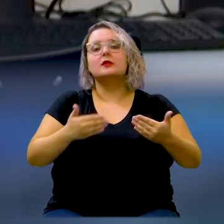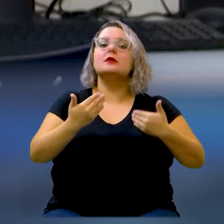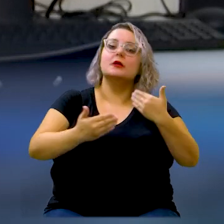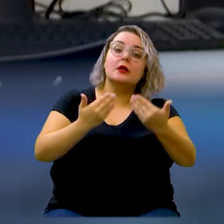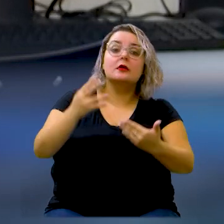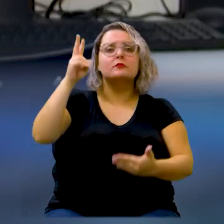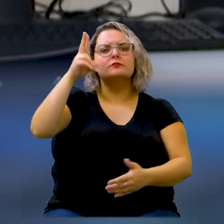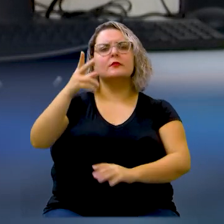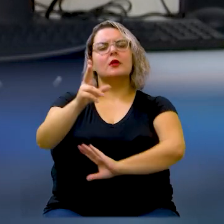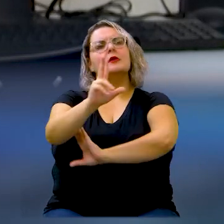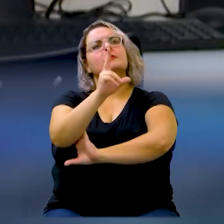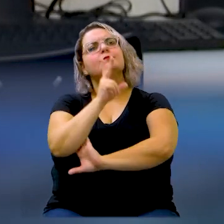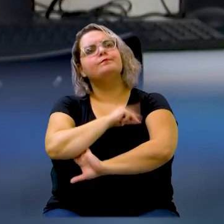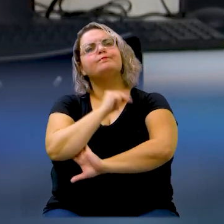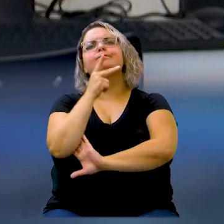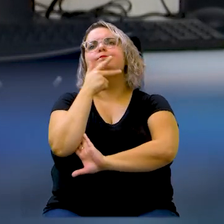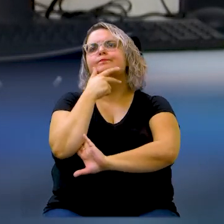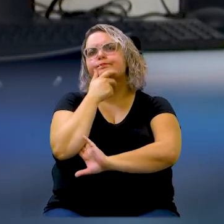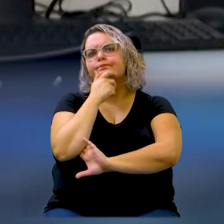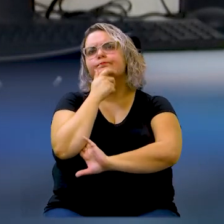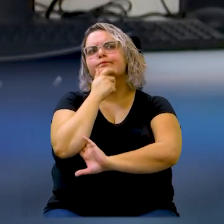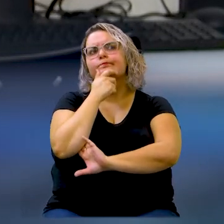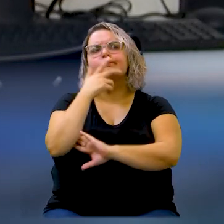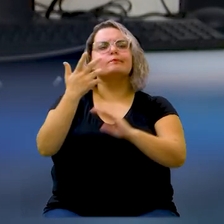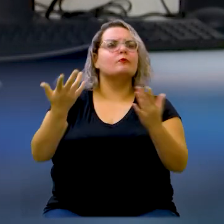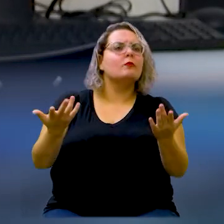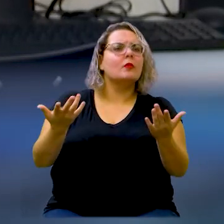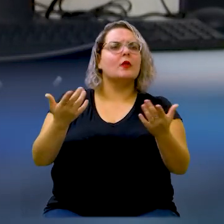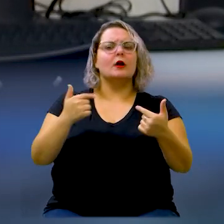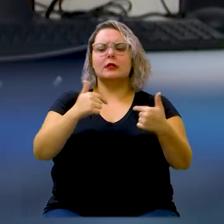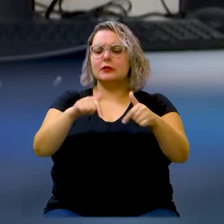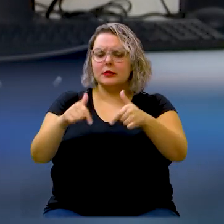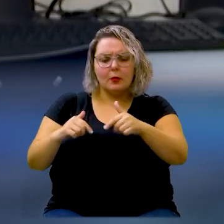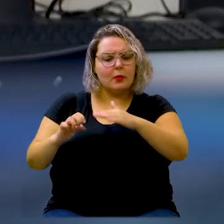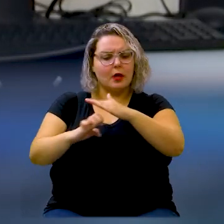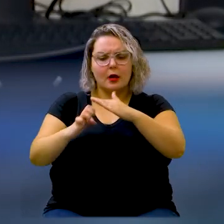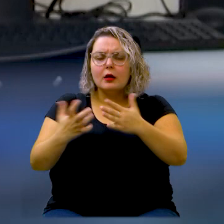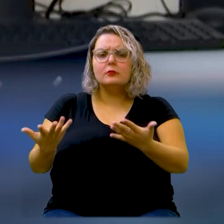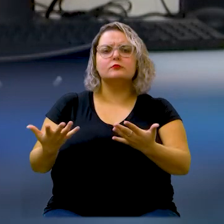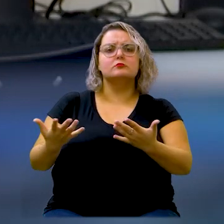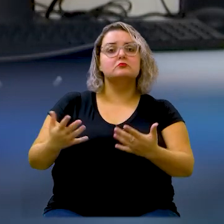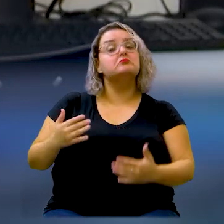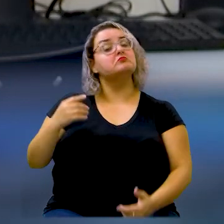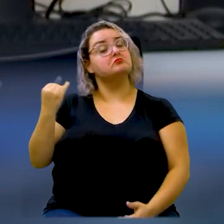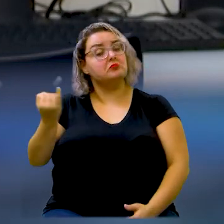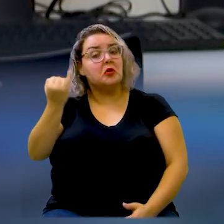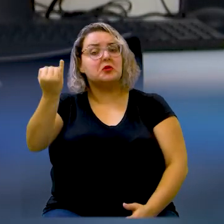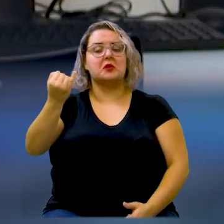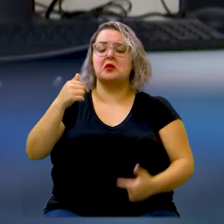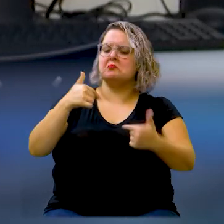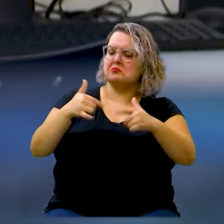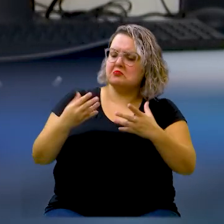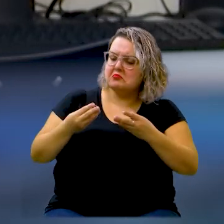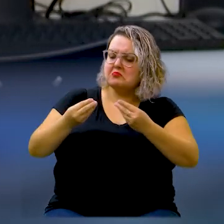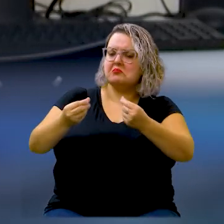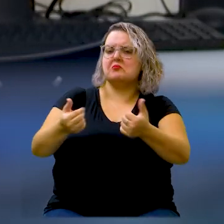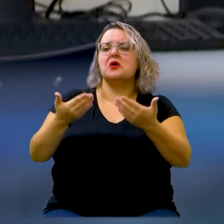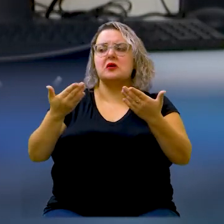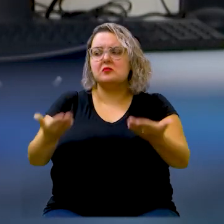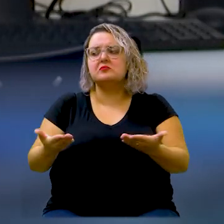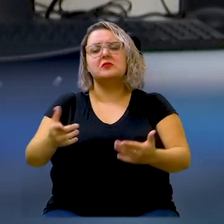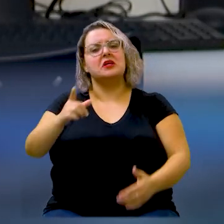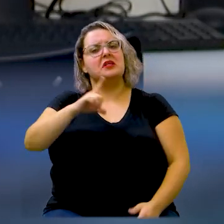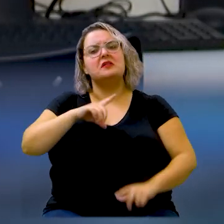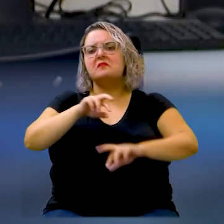falaram, poxa vida, né? A gente trabalha numa empresa multinacional, tem um emprego de qualidade, teve